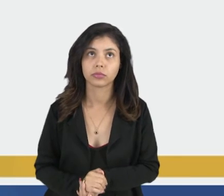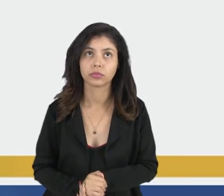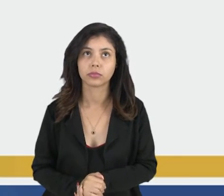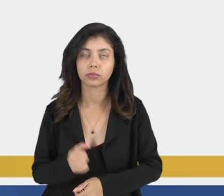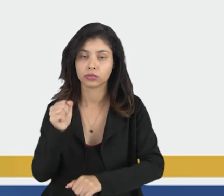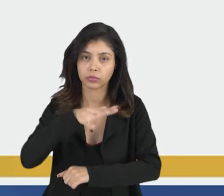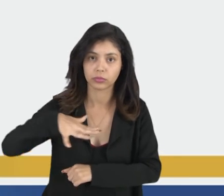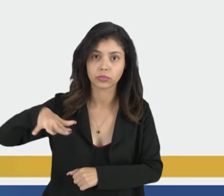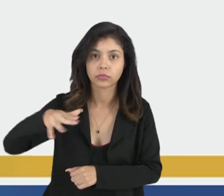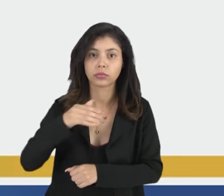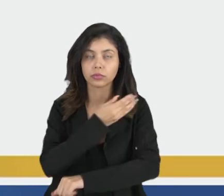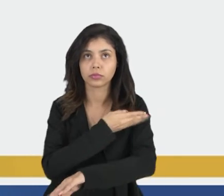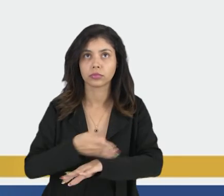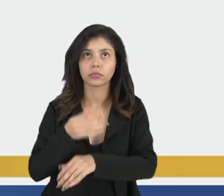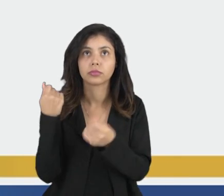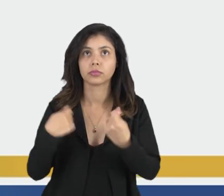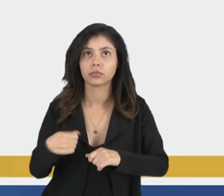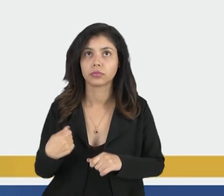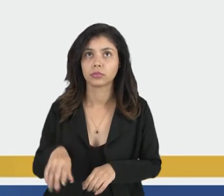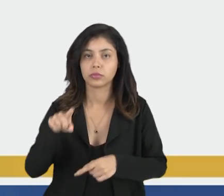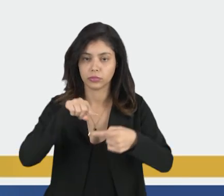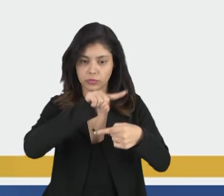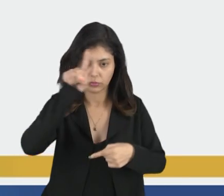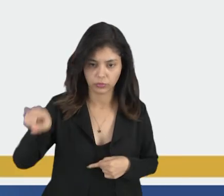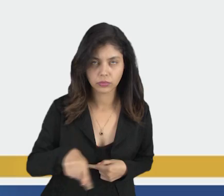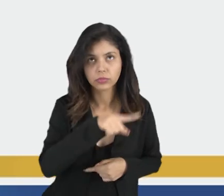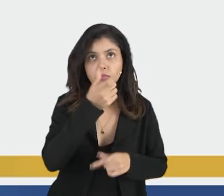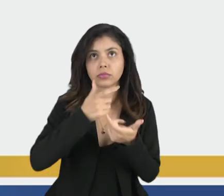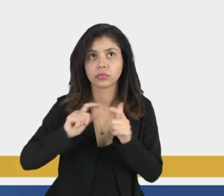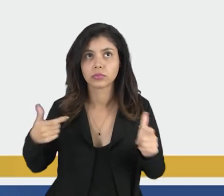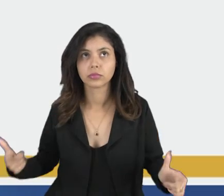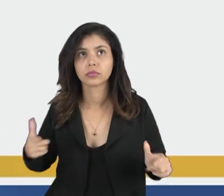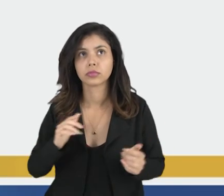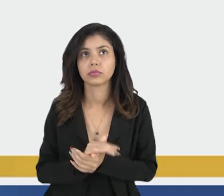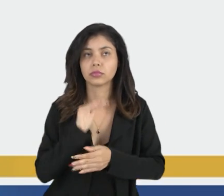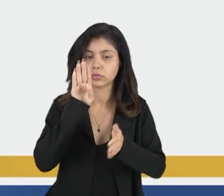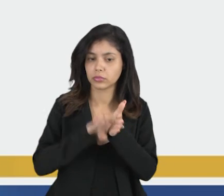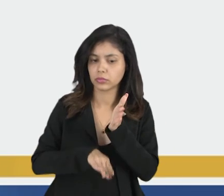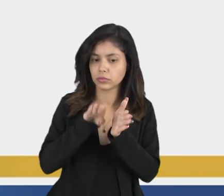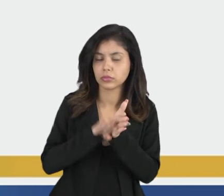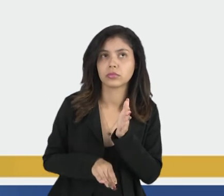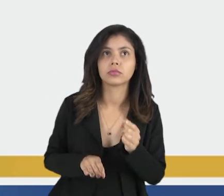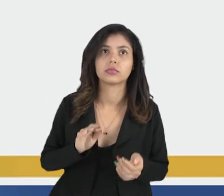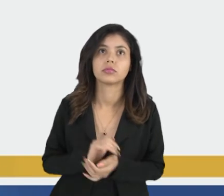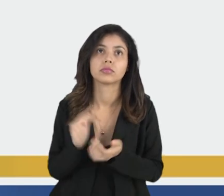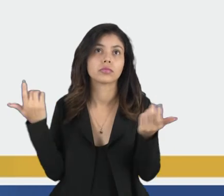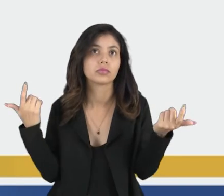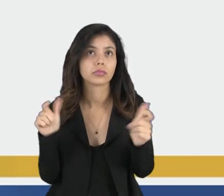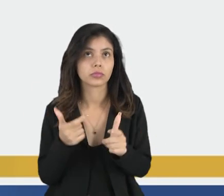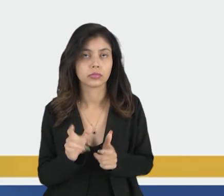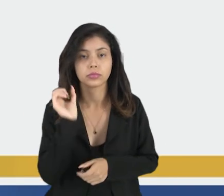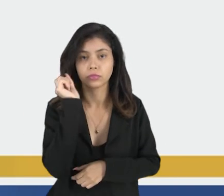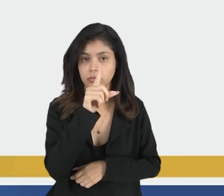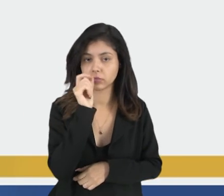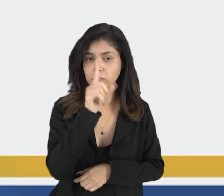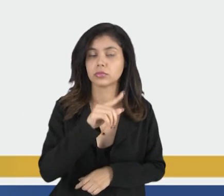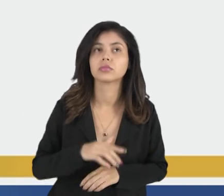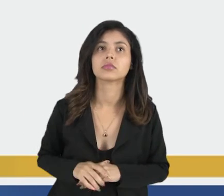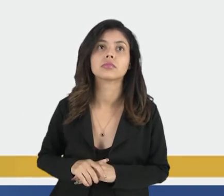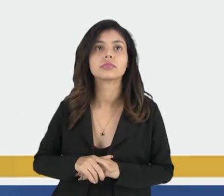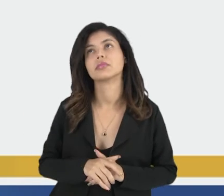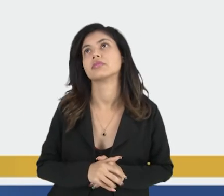área em branco, devemos calcular a área do círculo maior e subtrair a área do círculo em